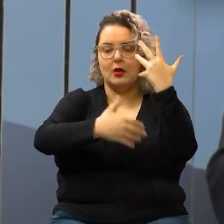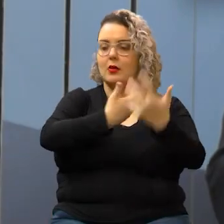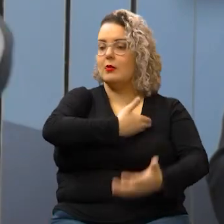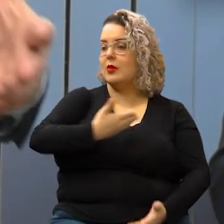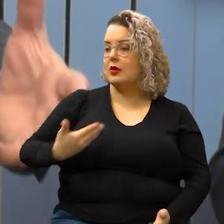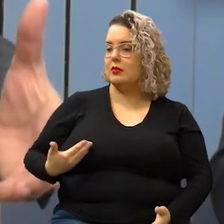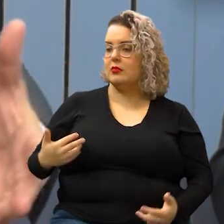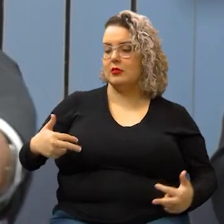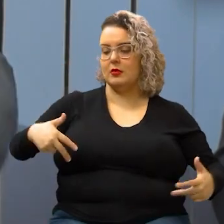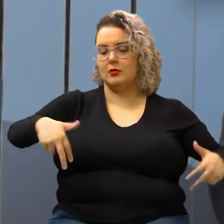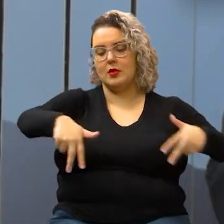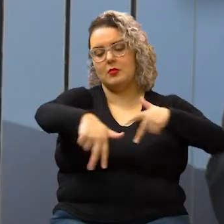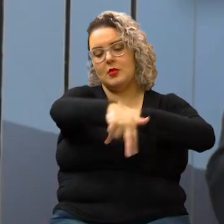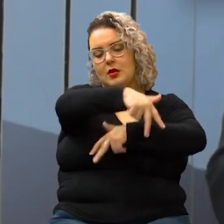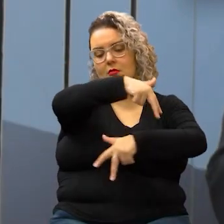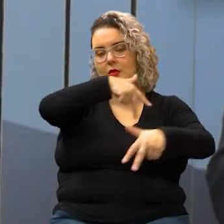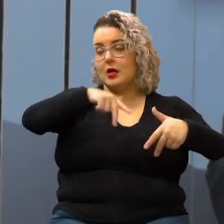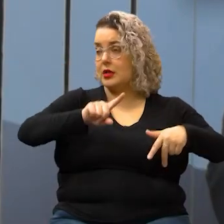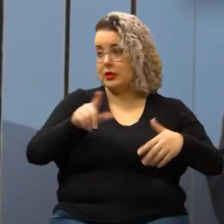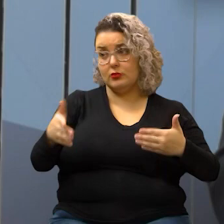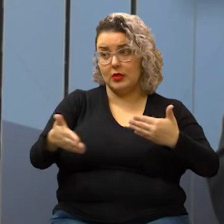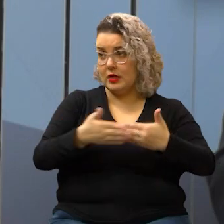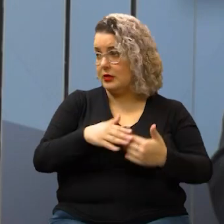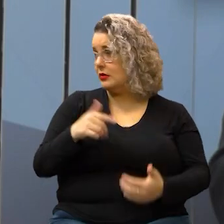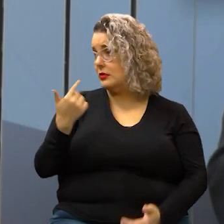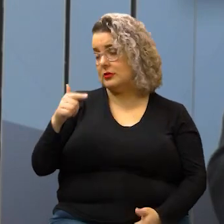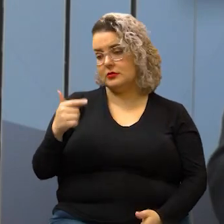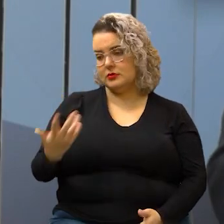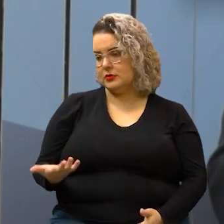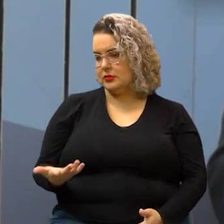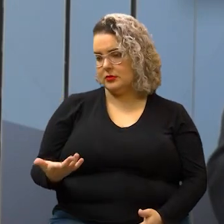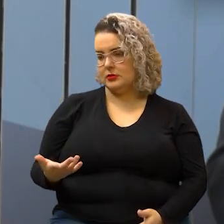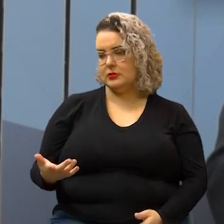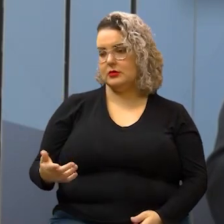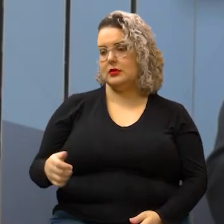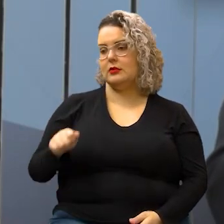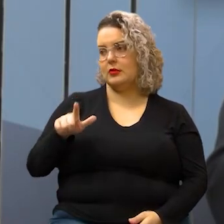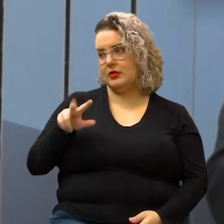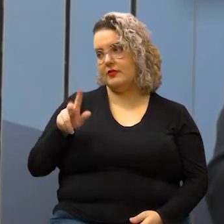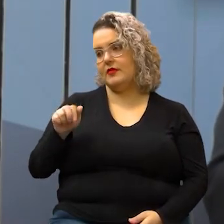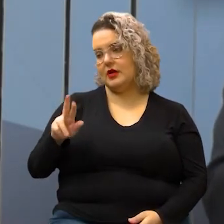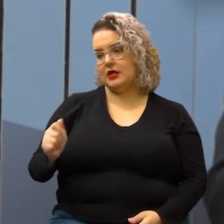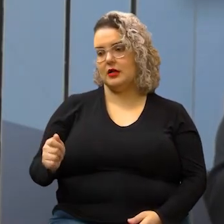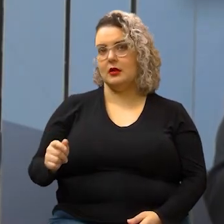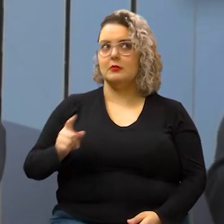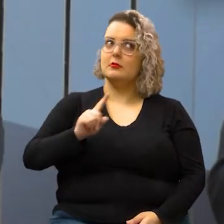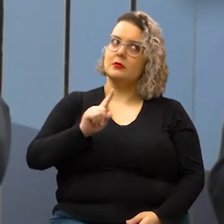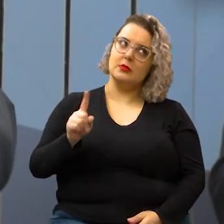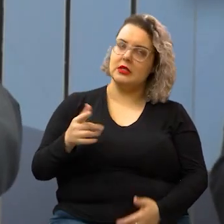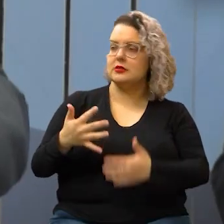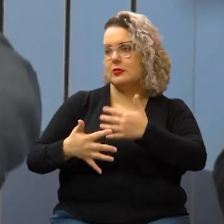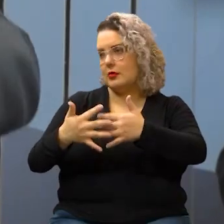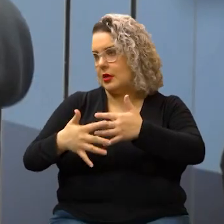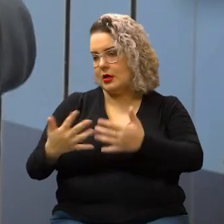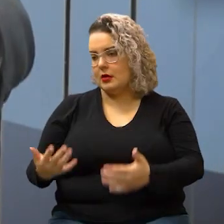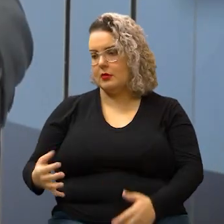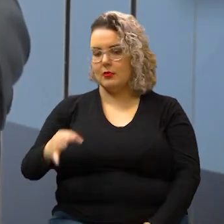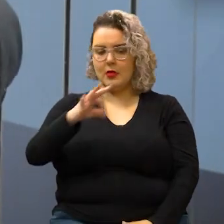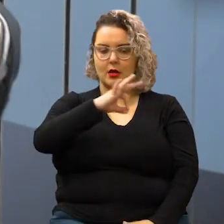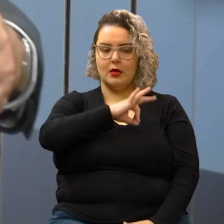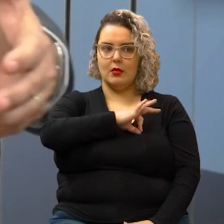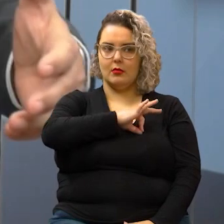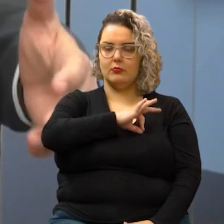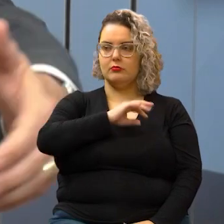pessoas caminham ali, onde não é fechado, não há a necessidade. Mas, claro, que isso não impede a polícia, se está passando